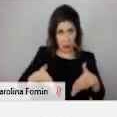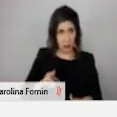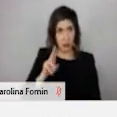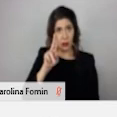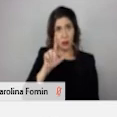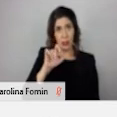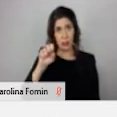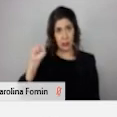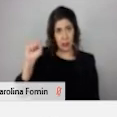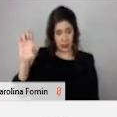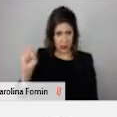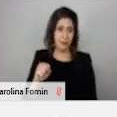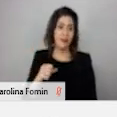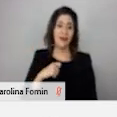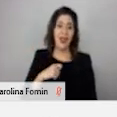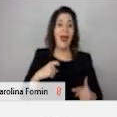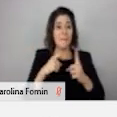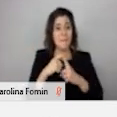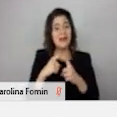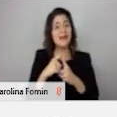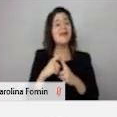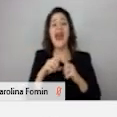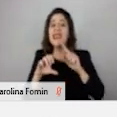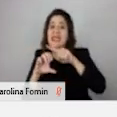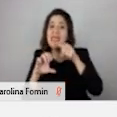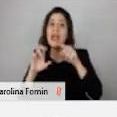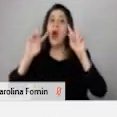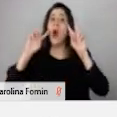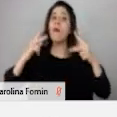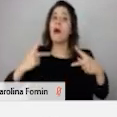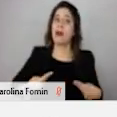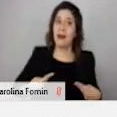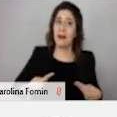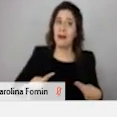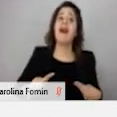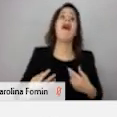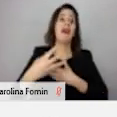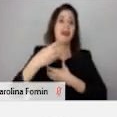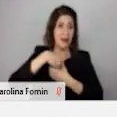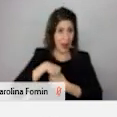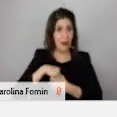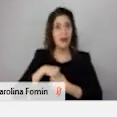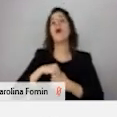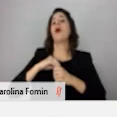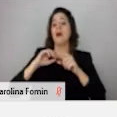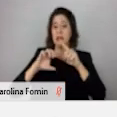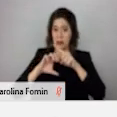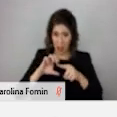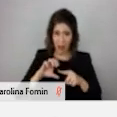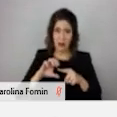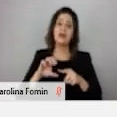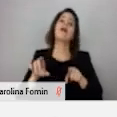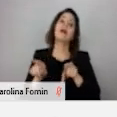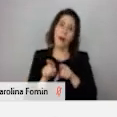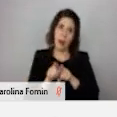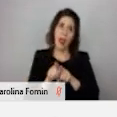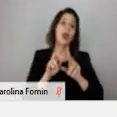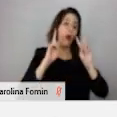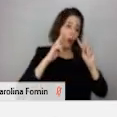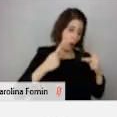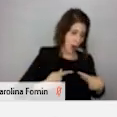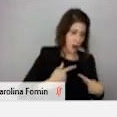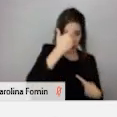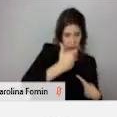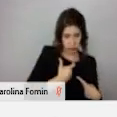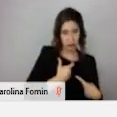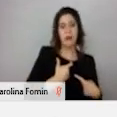mais humana. Ela é humana como ciência, ela é humana no instrumento, ela é humana no objeto. Acho que para a gente conversar, por enquanto,